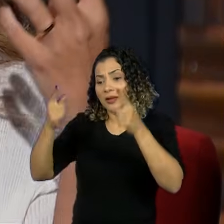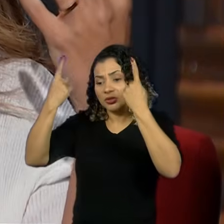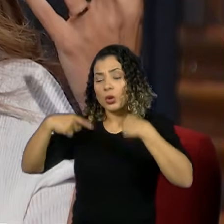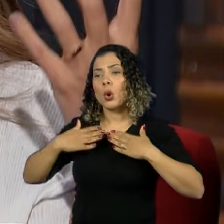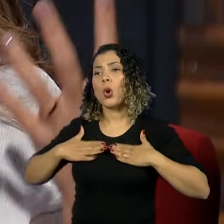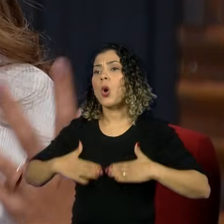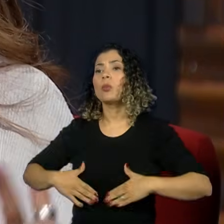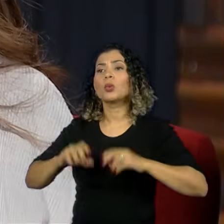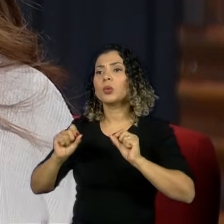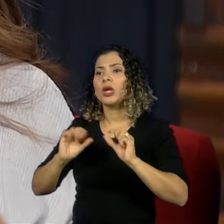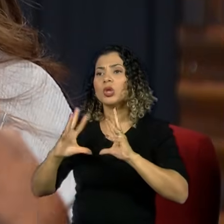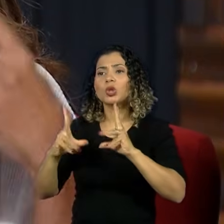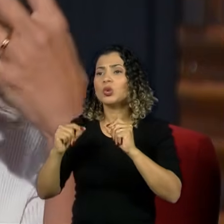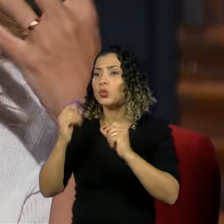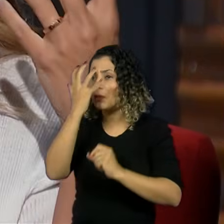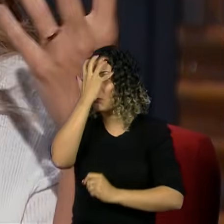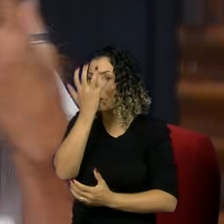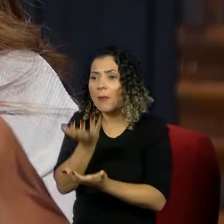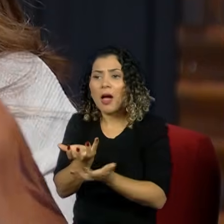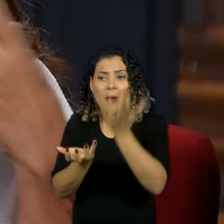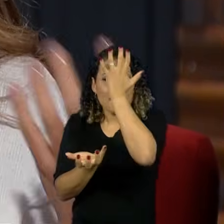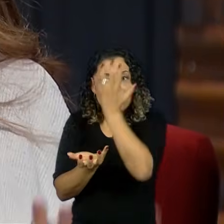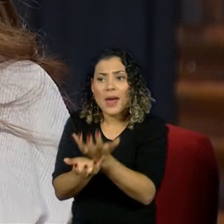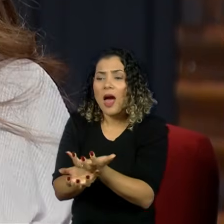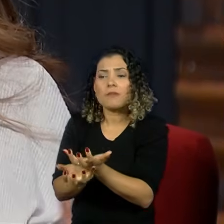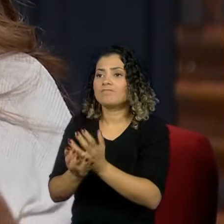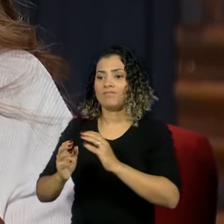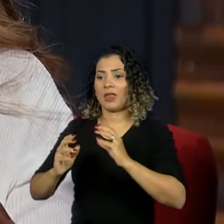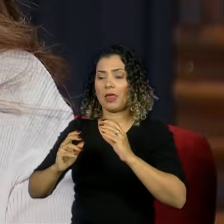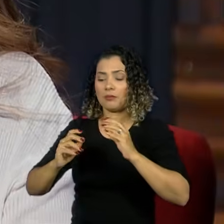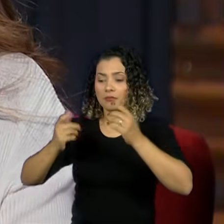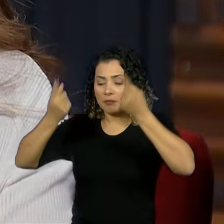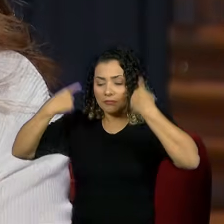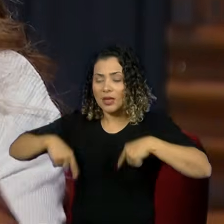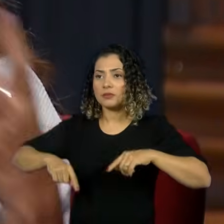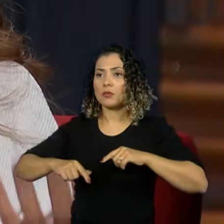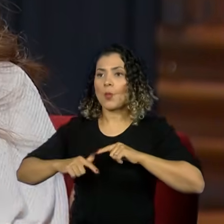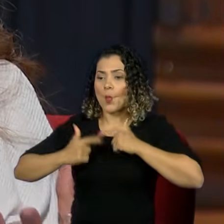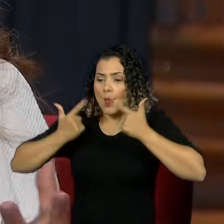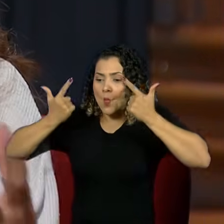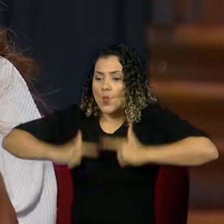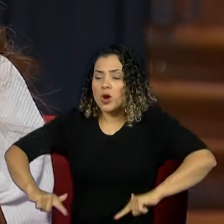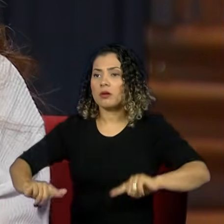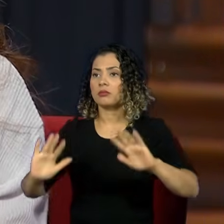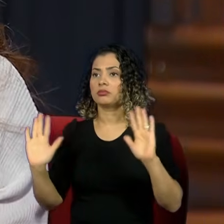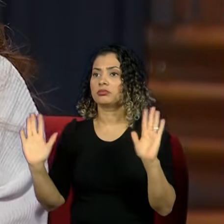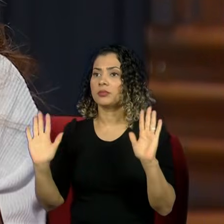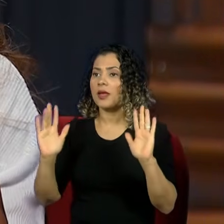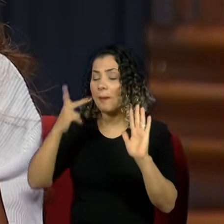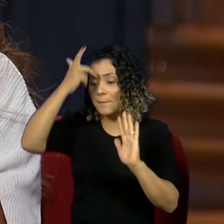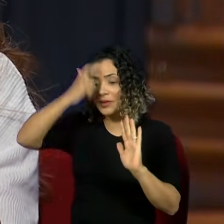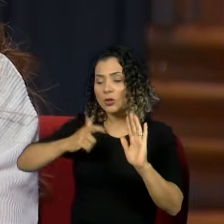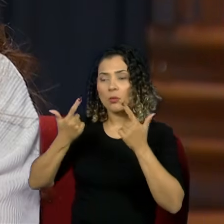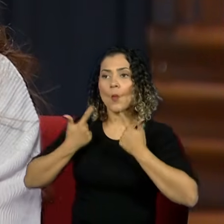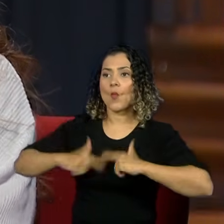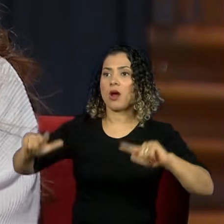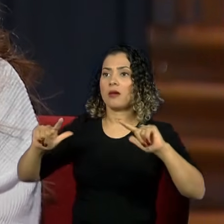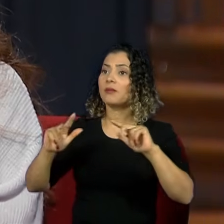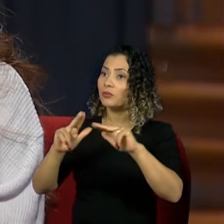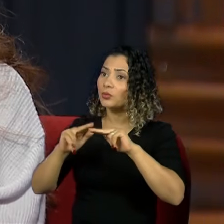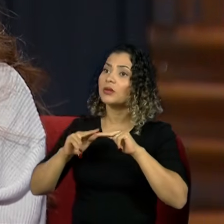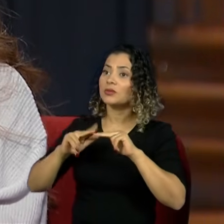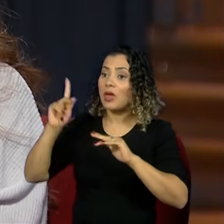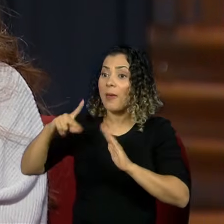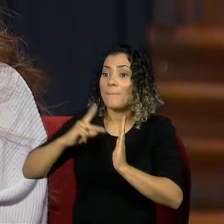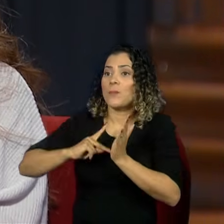está despida de todas as máscaras, de tudo que ela não precisou ser, de tudo que ela não é. É uma